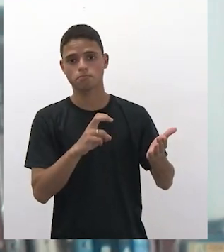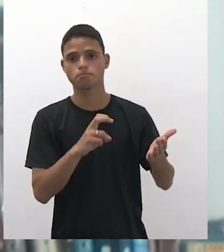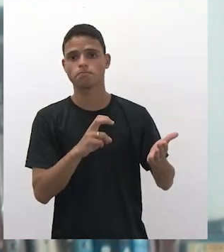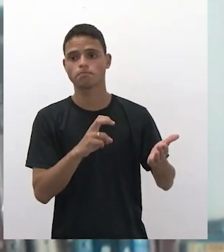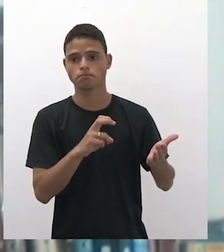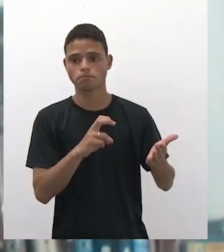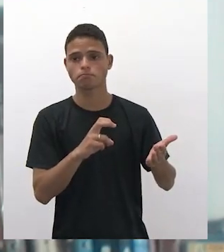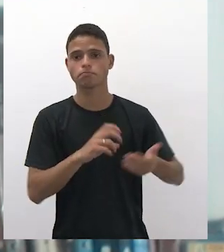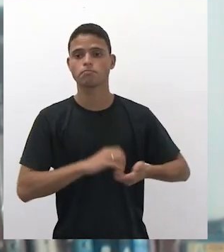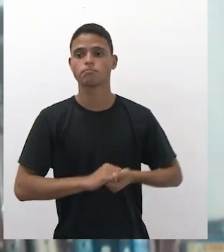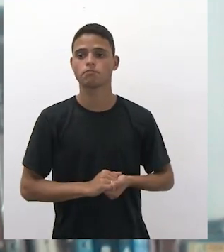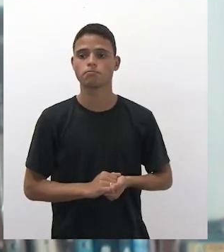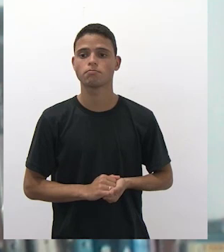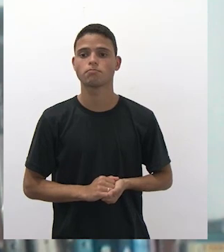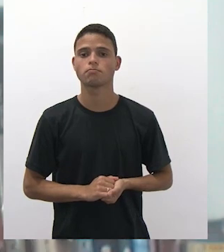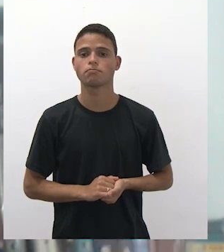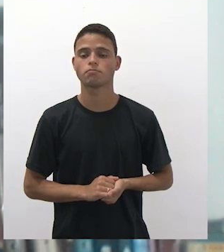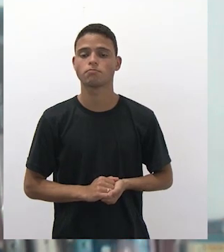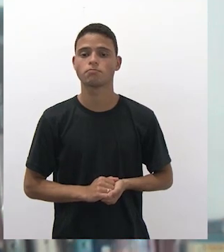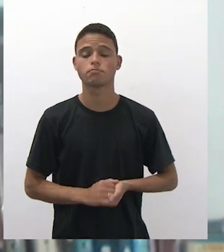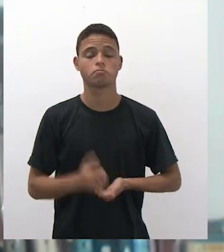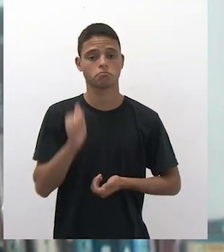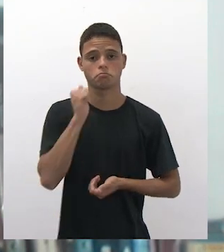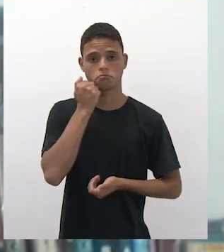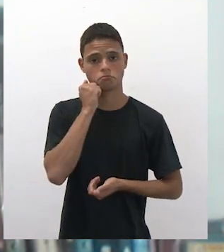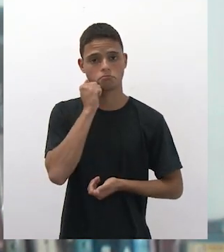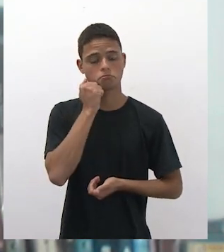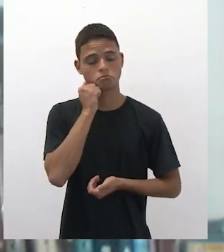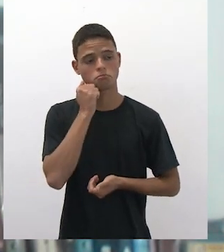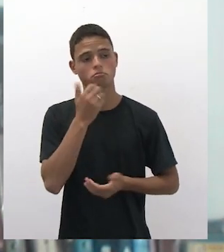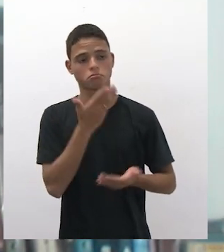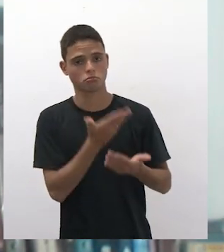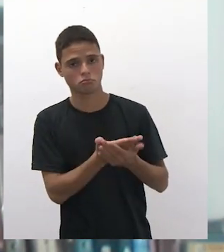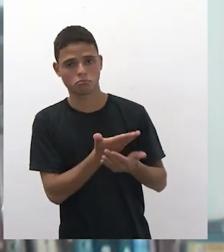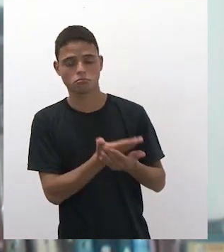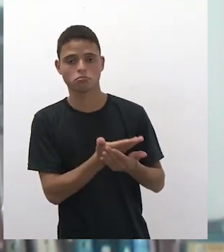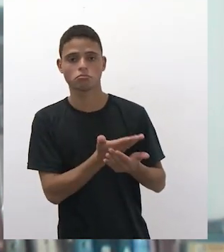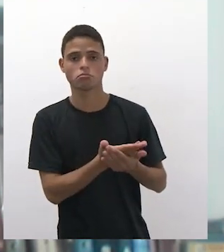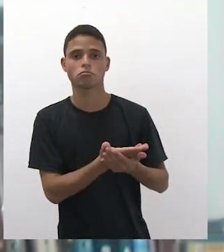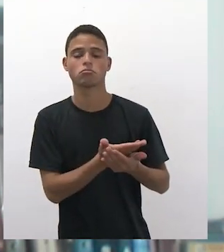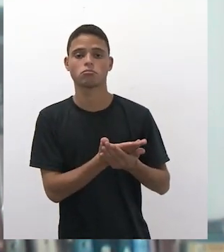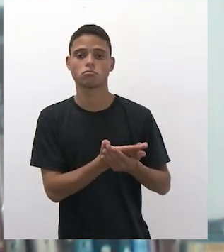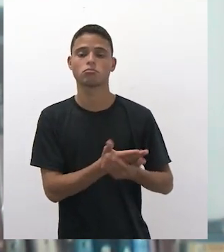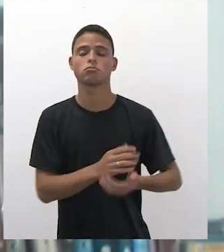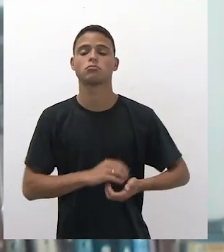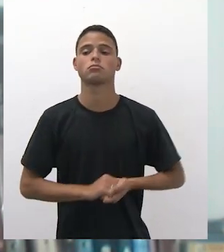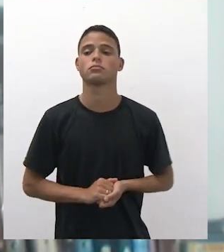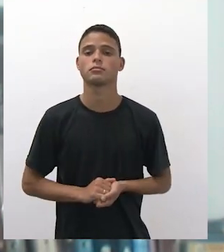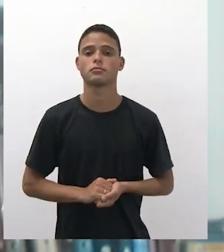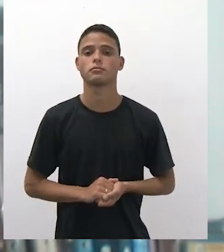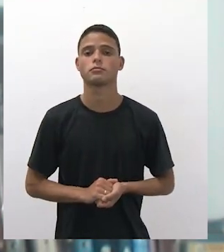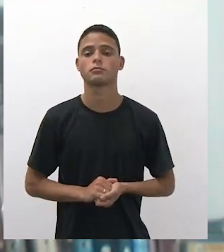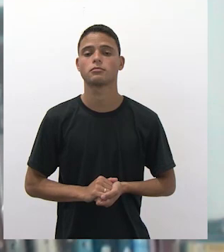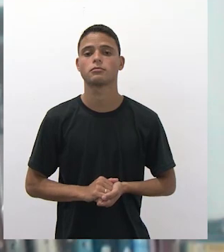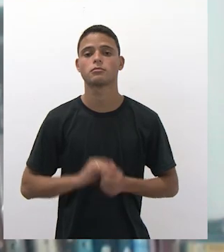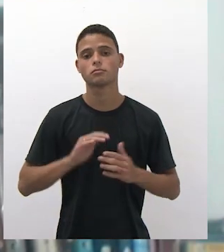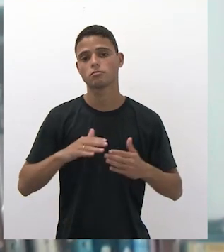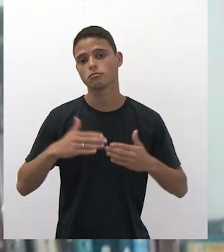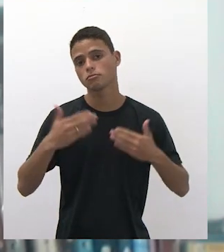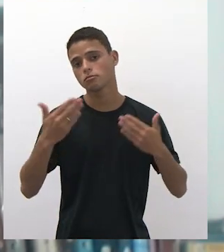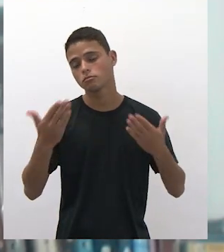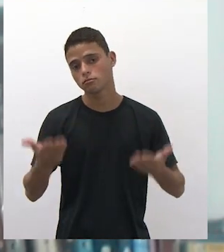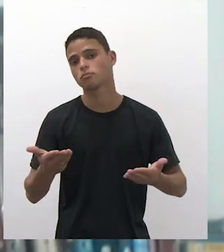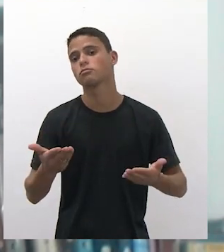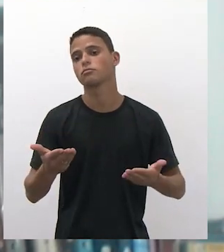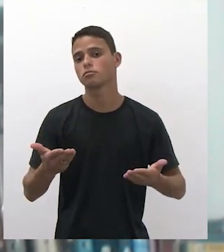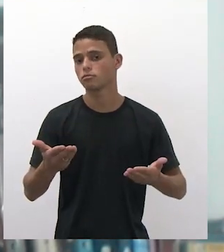fazendo o ensino científico, né, que era o ensino médio de hoje, ou eu